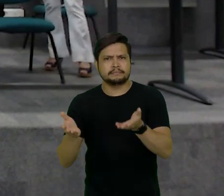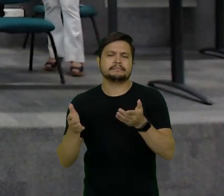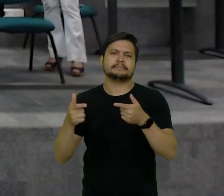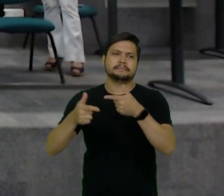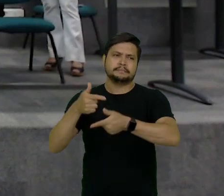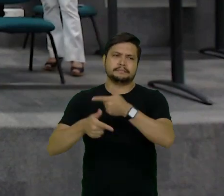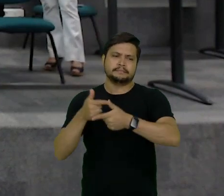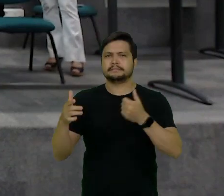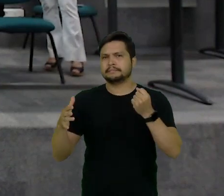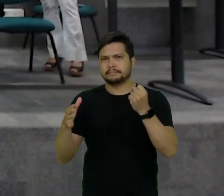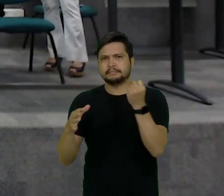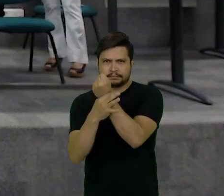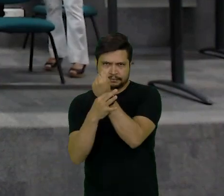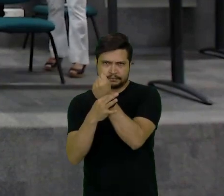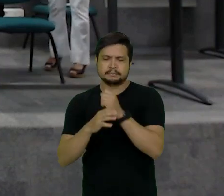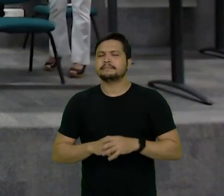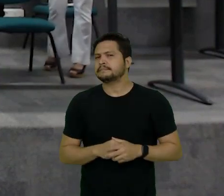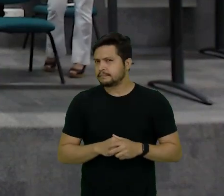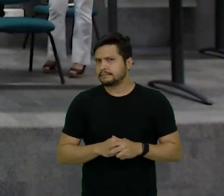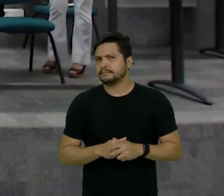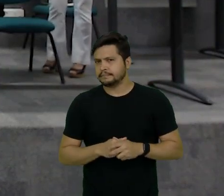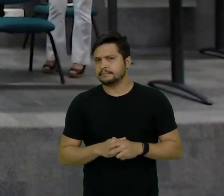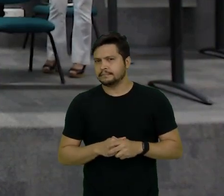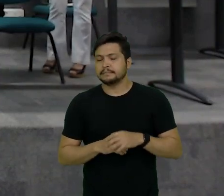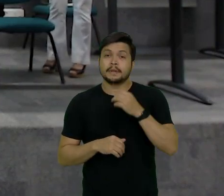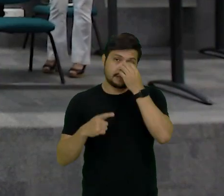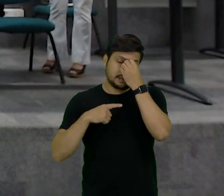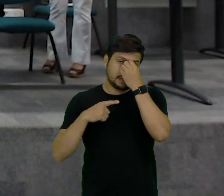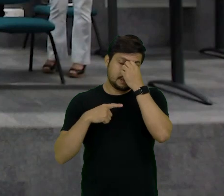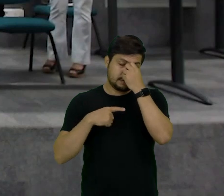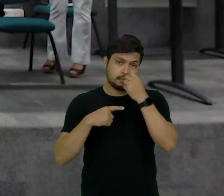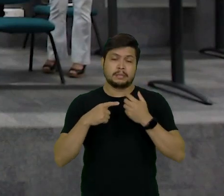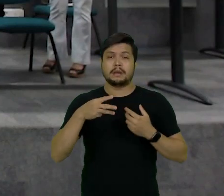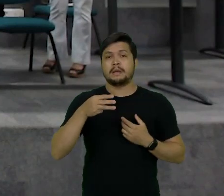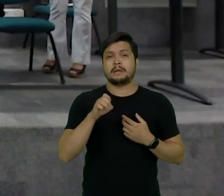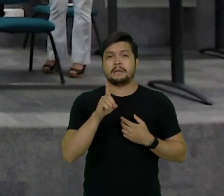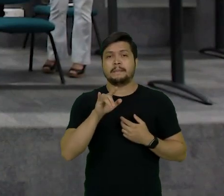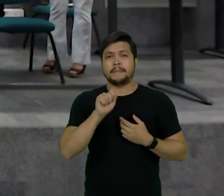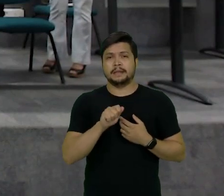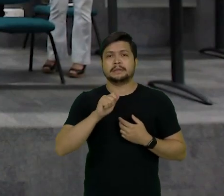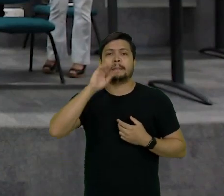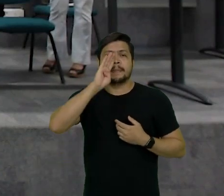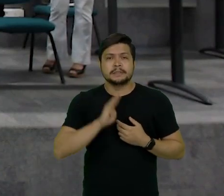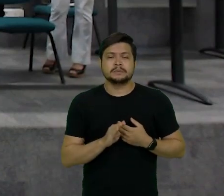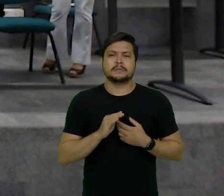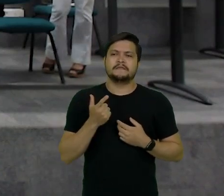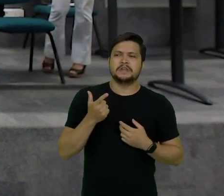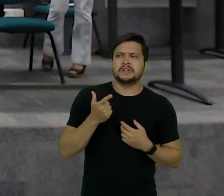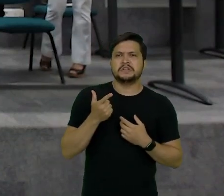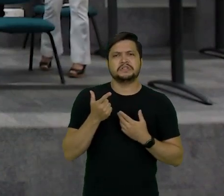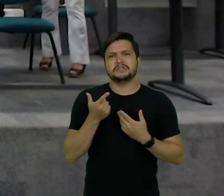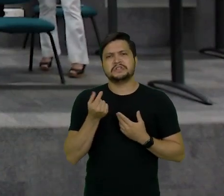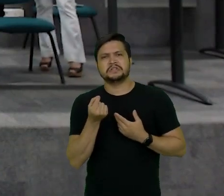Tipo, 30% se forma, que é um número que é até mais alto do que outros cursos, porque a média do Brasil é 20 e